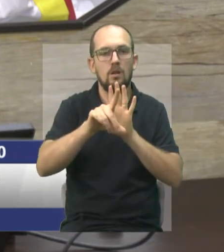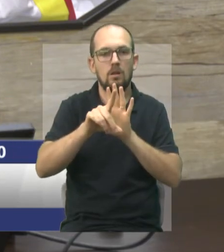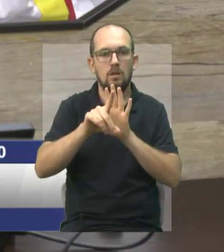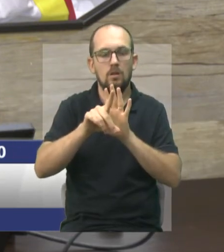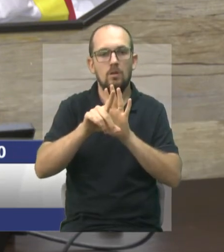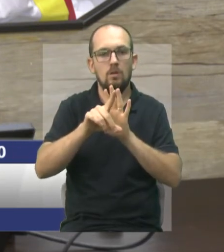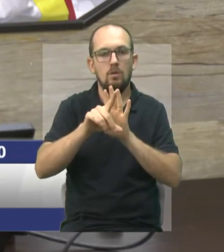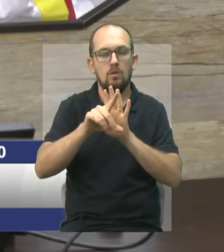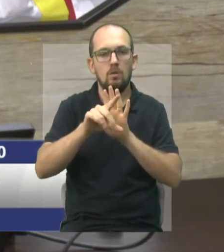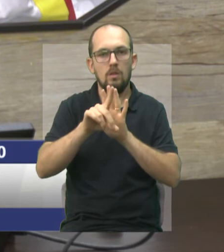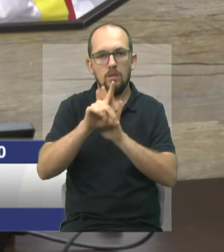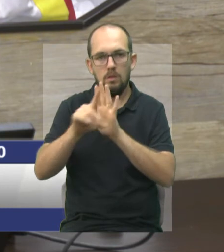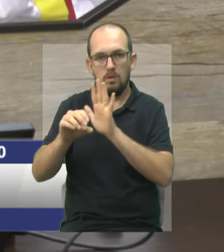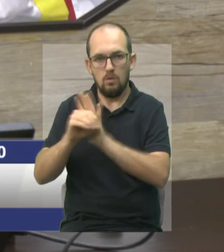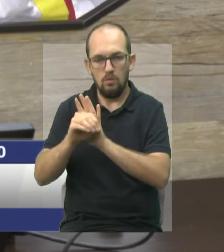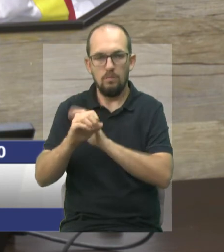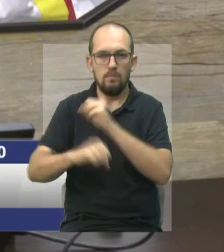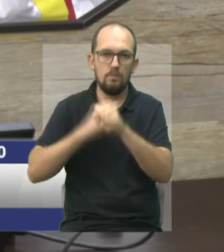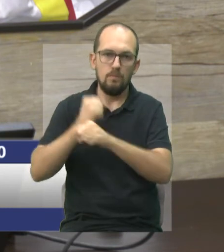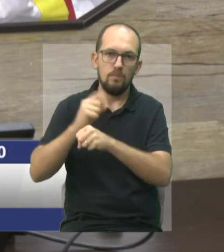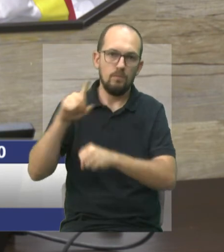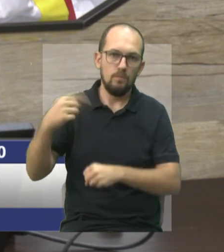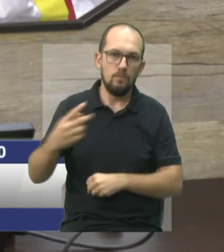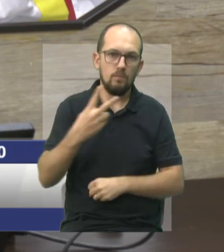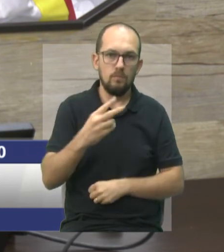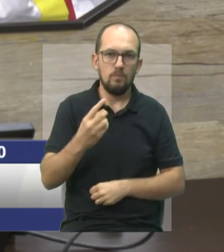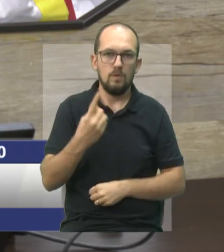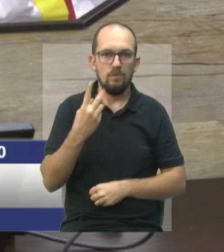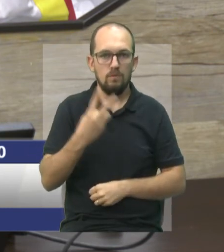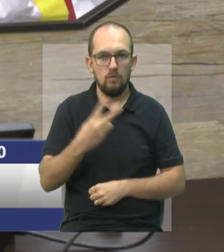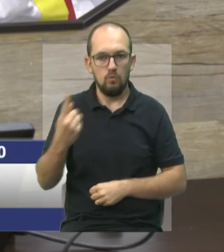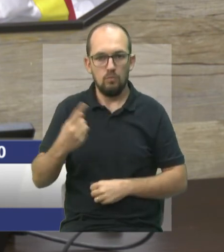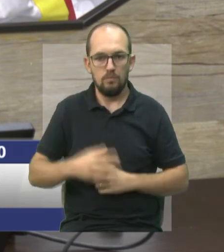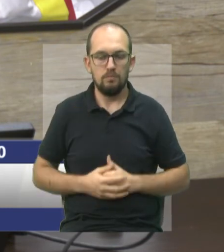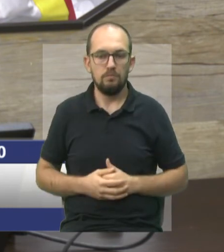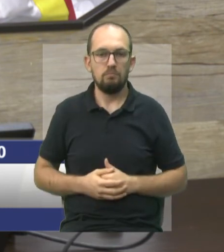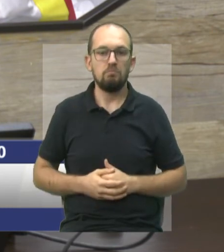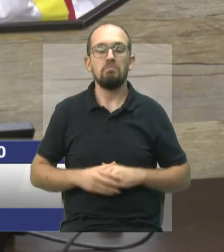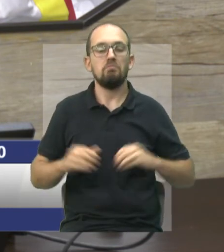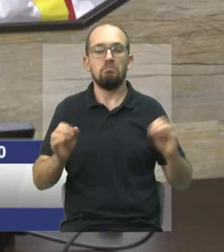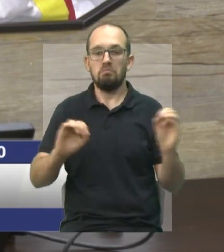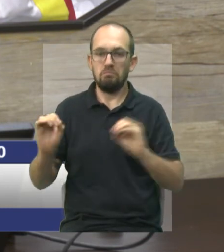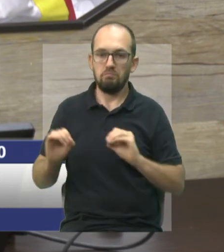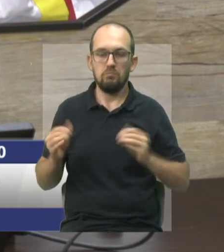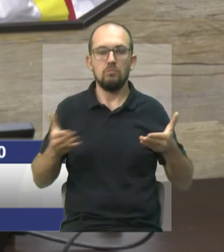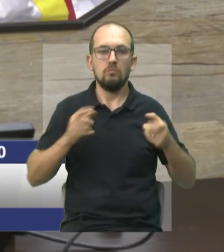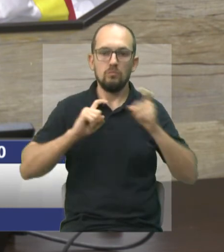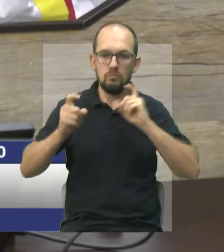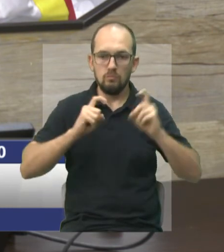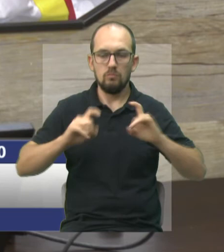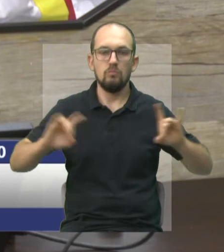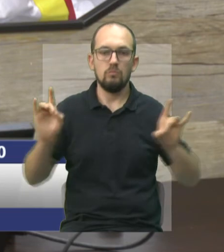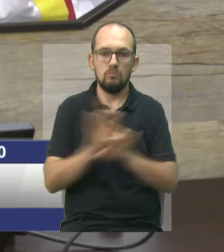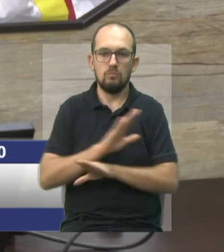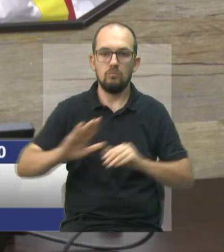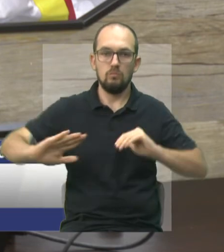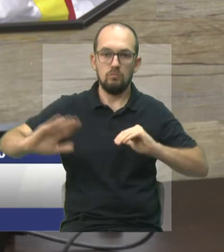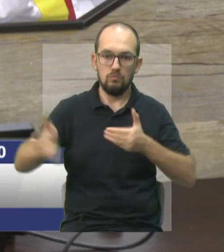e da outras providências. Deste modo, e nada mais havendo, dou por encerrada a presente